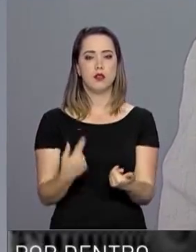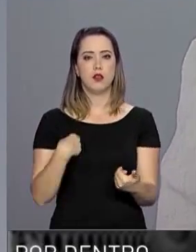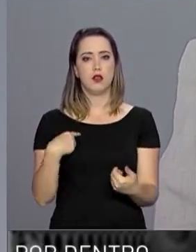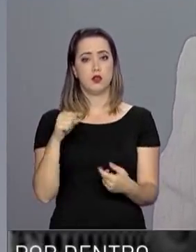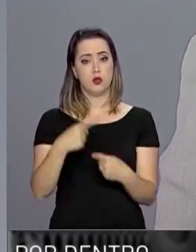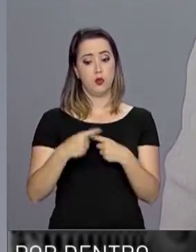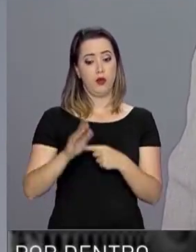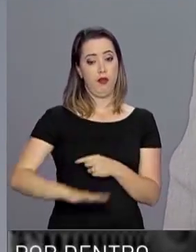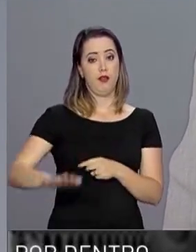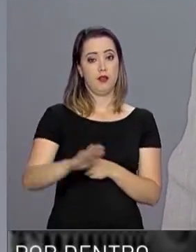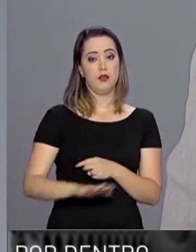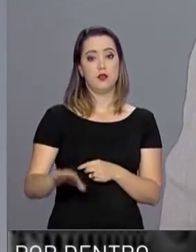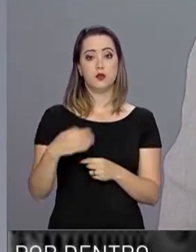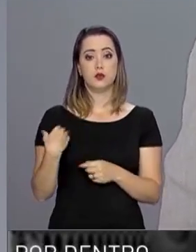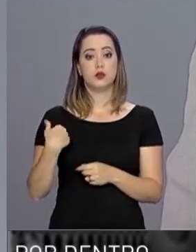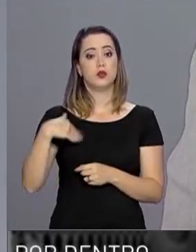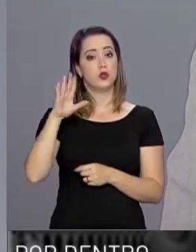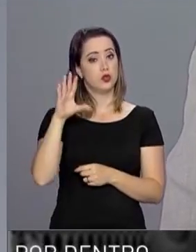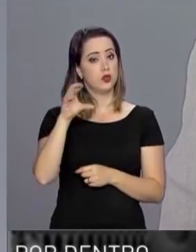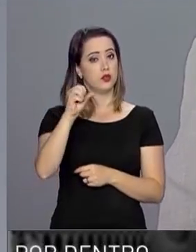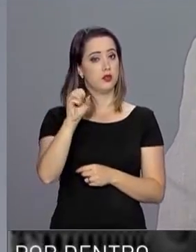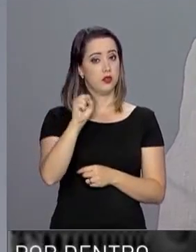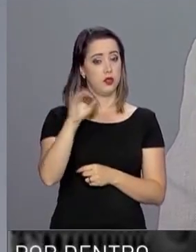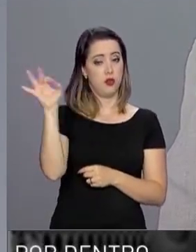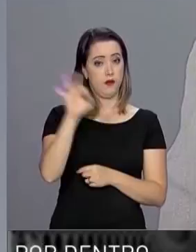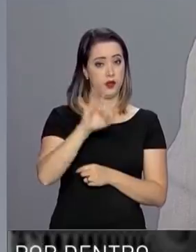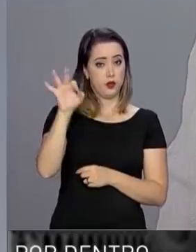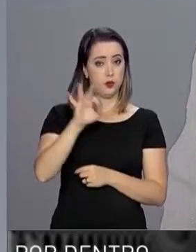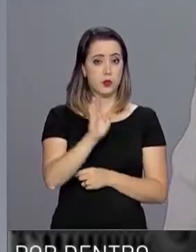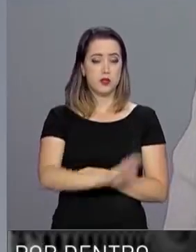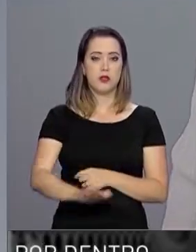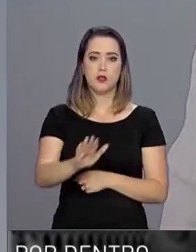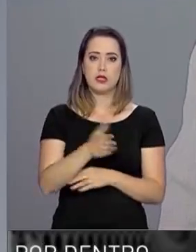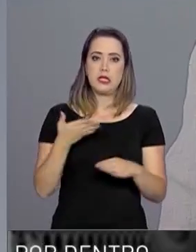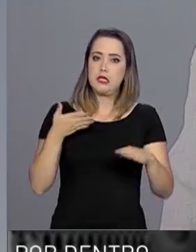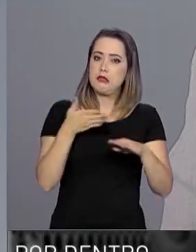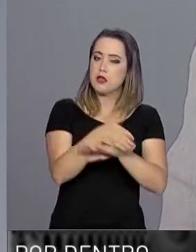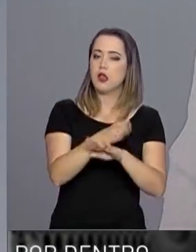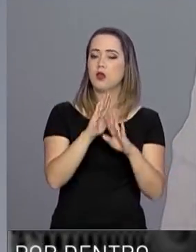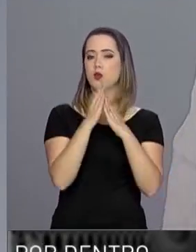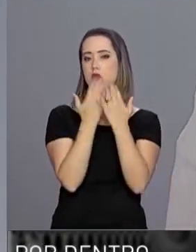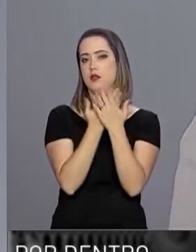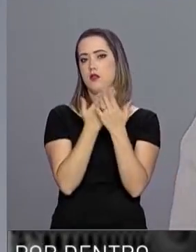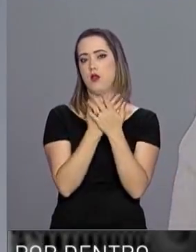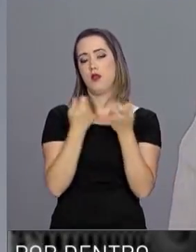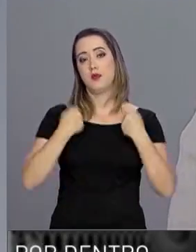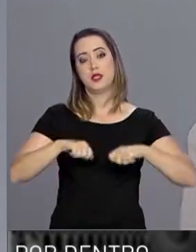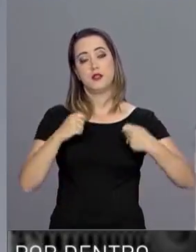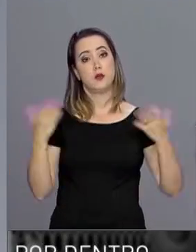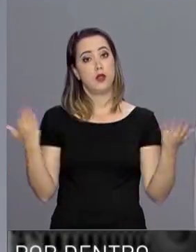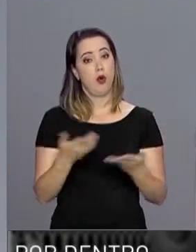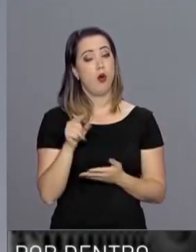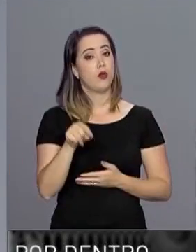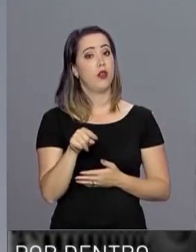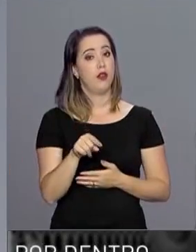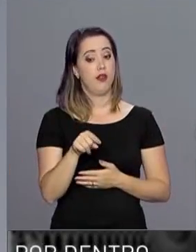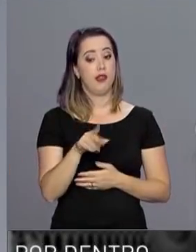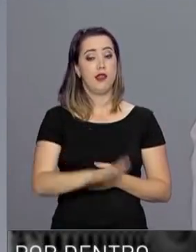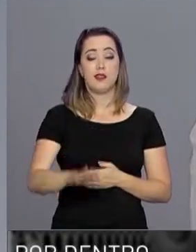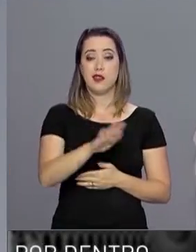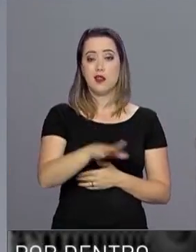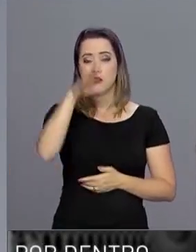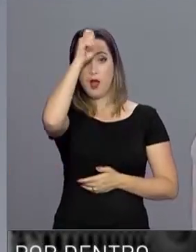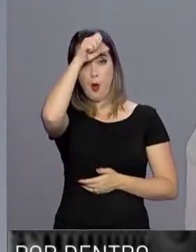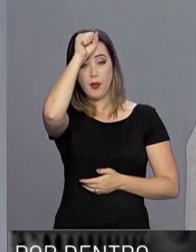quando criança, nós já chegamos a 98% das crianças dentro da escola. Nós precisamos garantir agora que as crianças aprendam aquilo